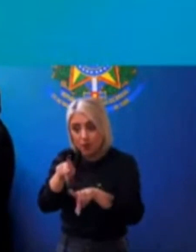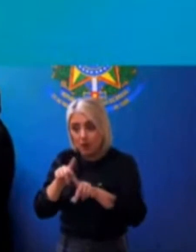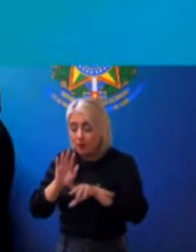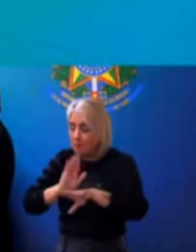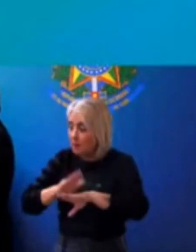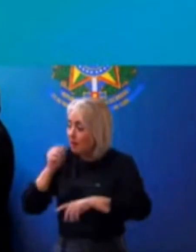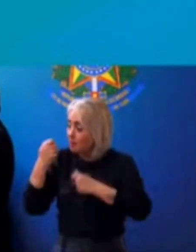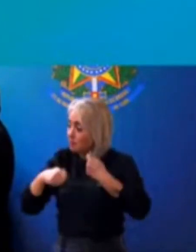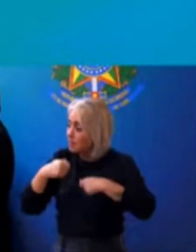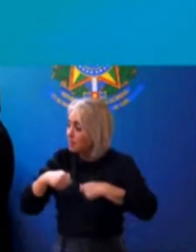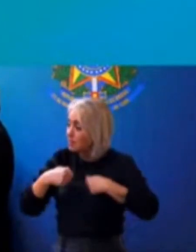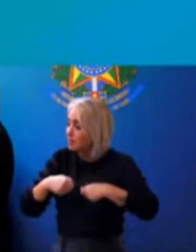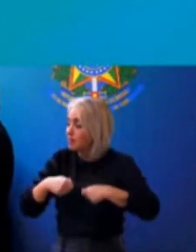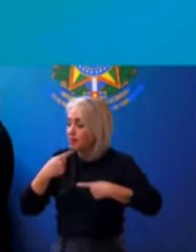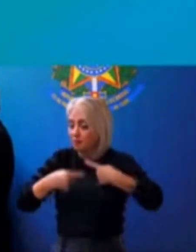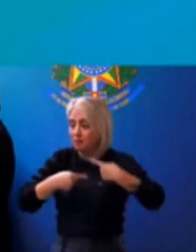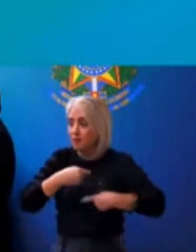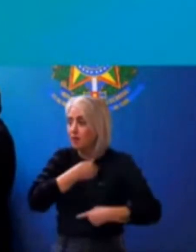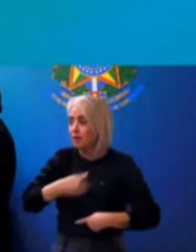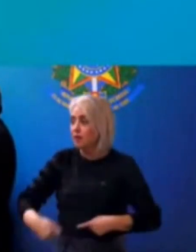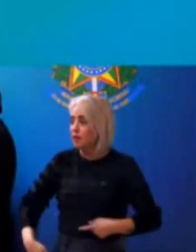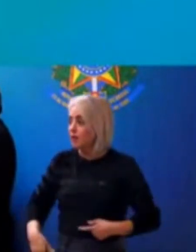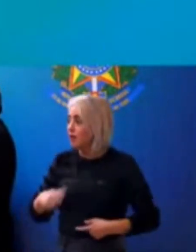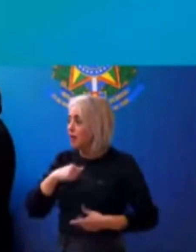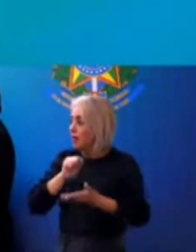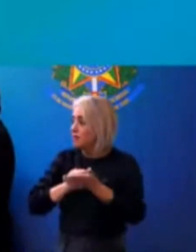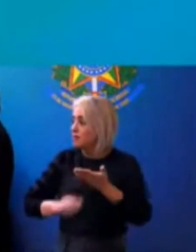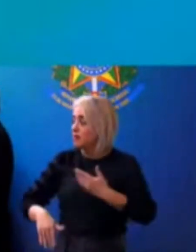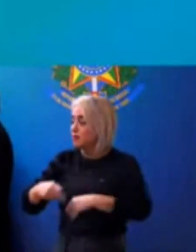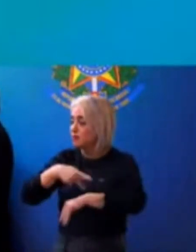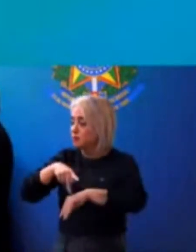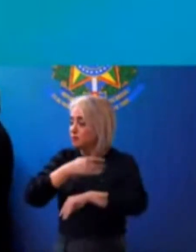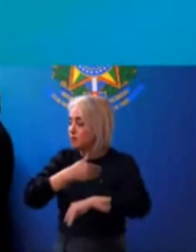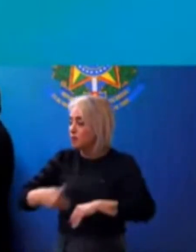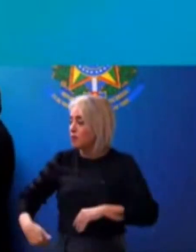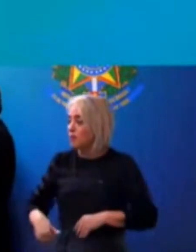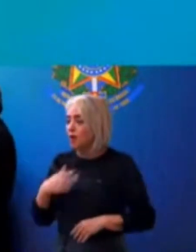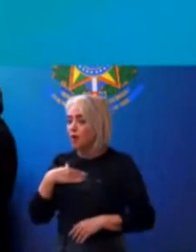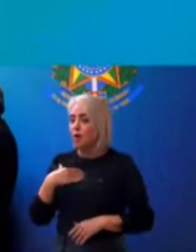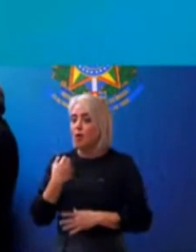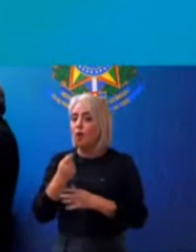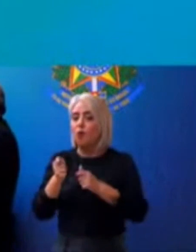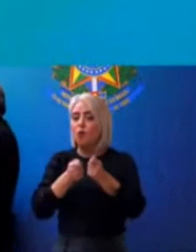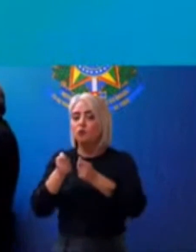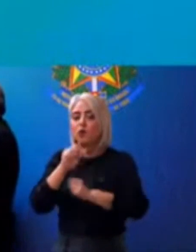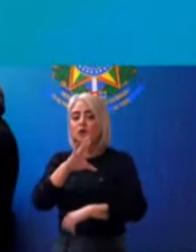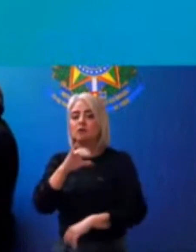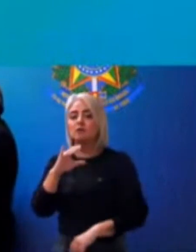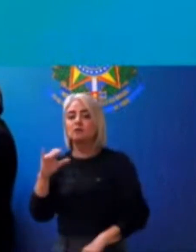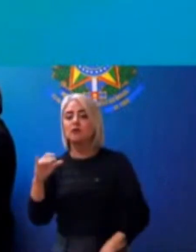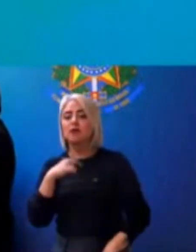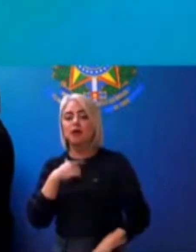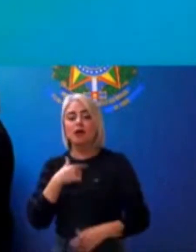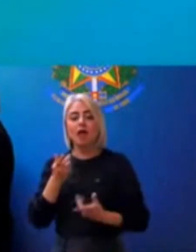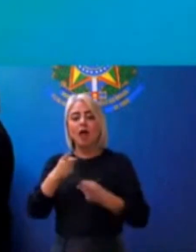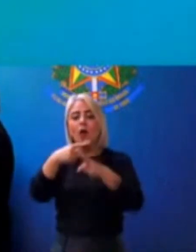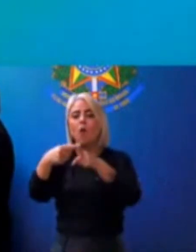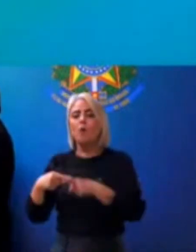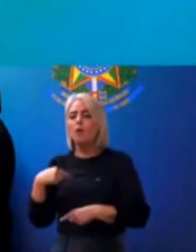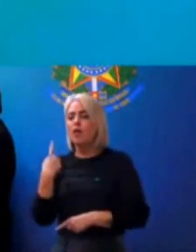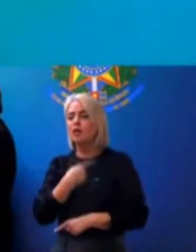reator nuclear multi propósito brasileiro a interrupção no processo de liquidação da ceitec e também